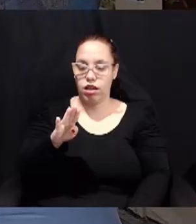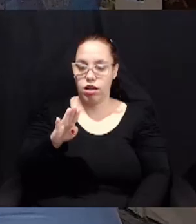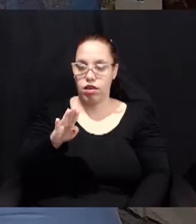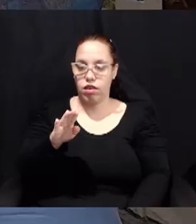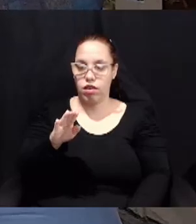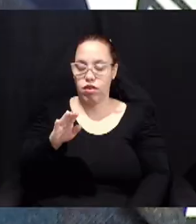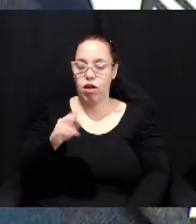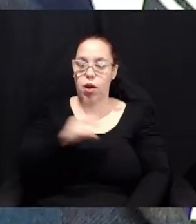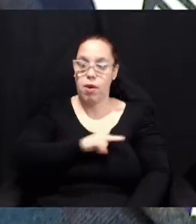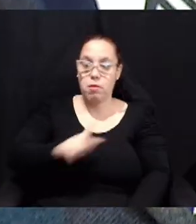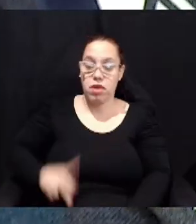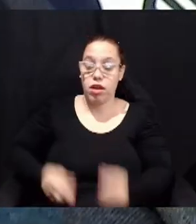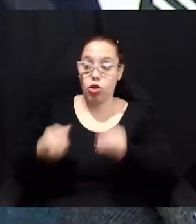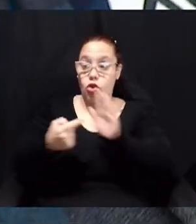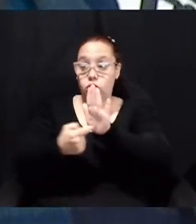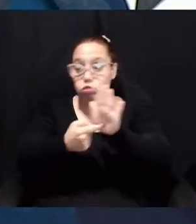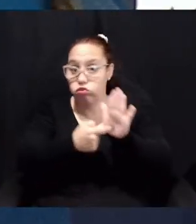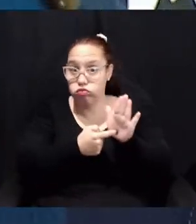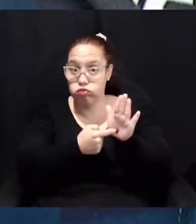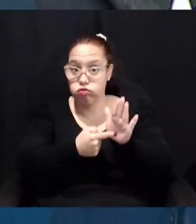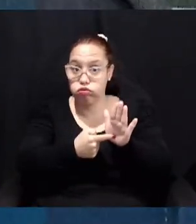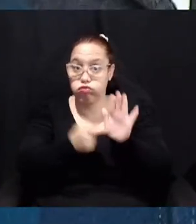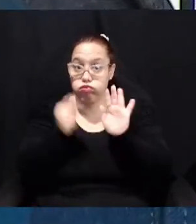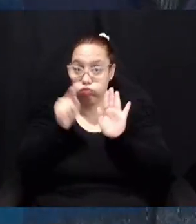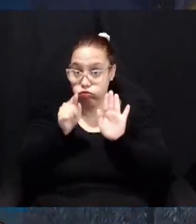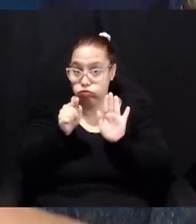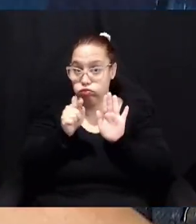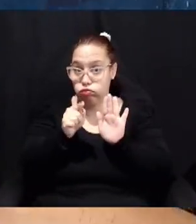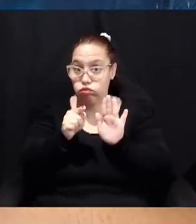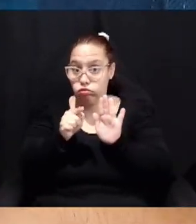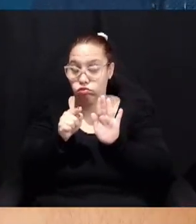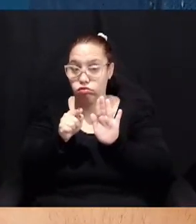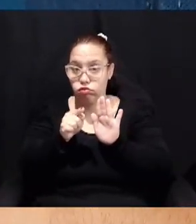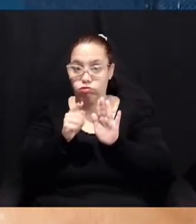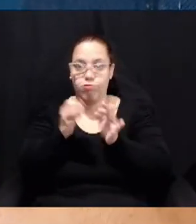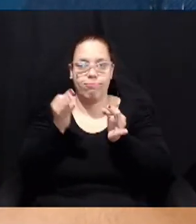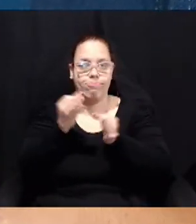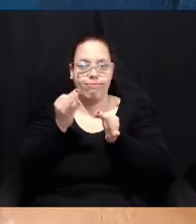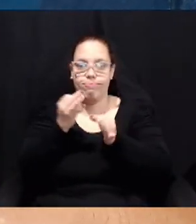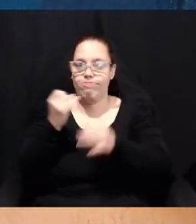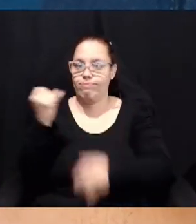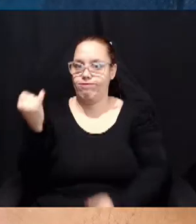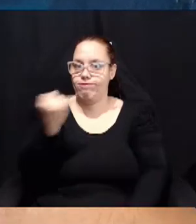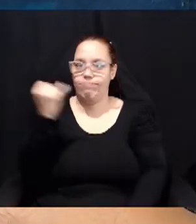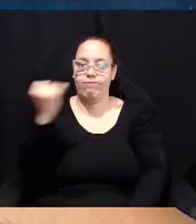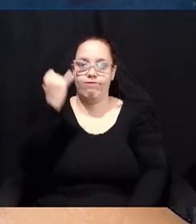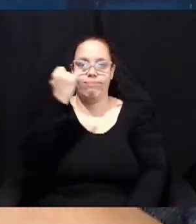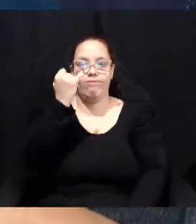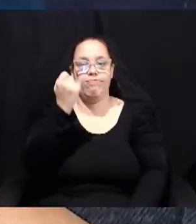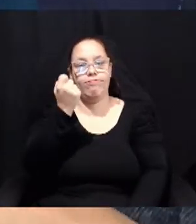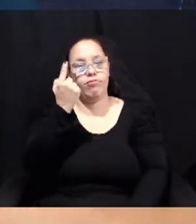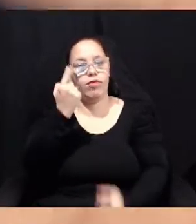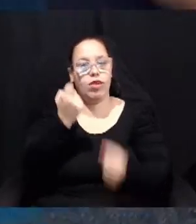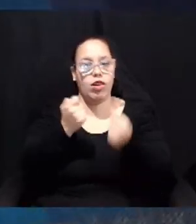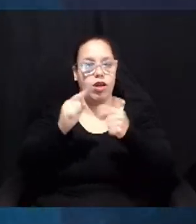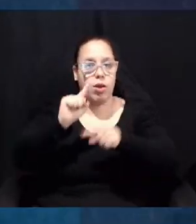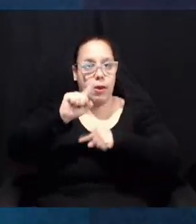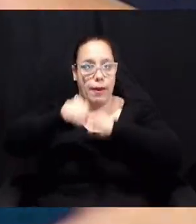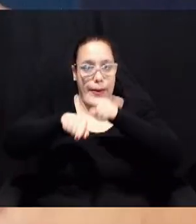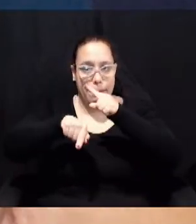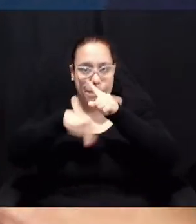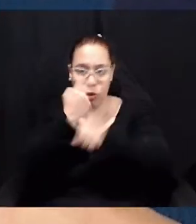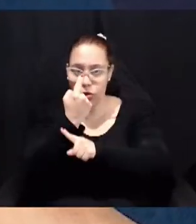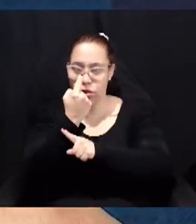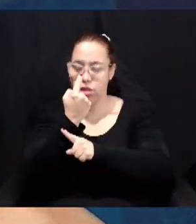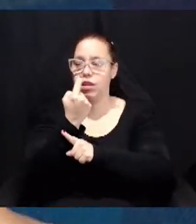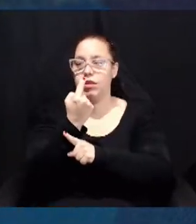consultor desse quadrinho. É um quadrinho muito importante, talvez um dos mais potentes